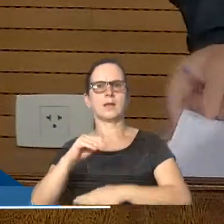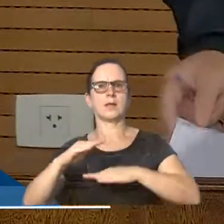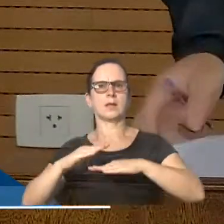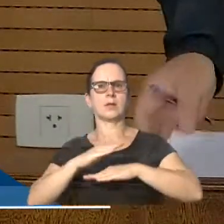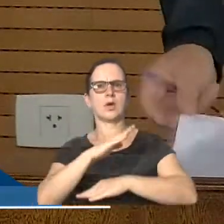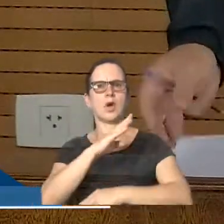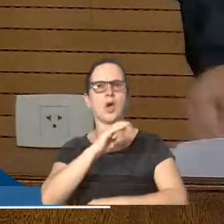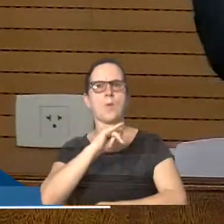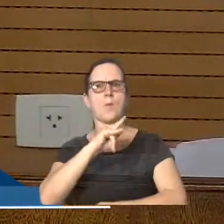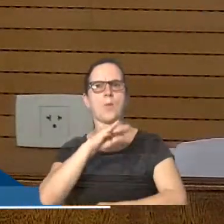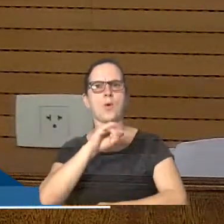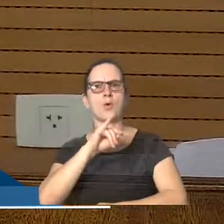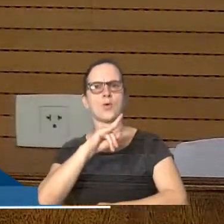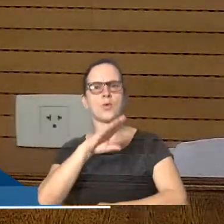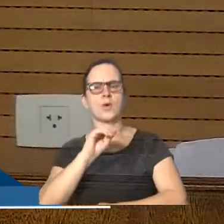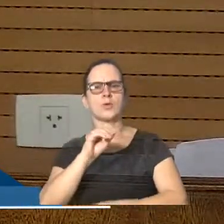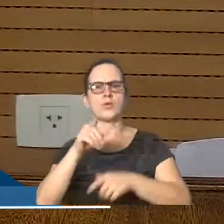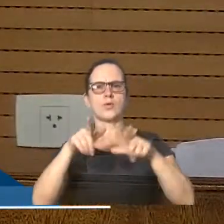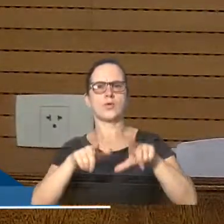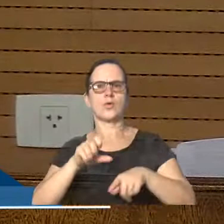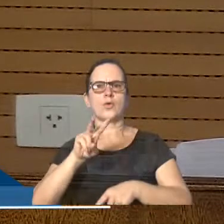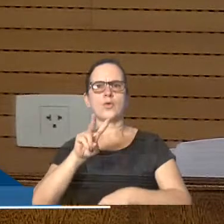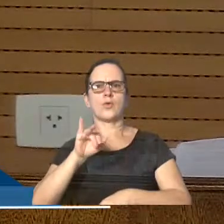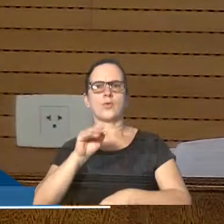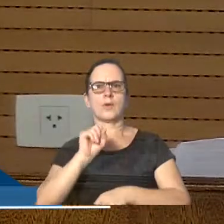Índio, região da Vila Esperança.